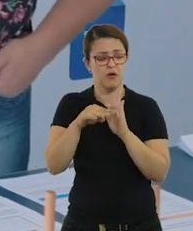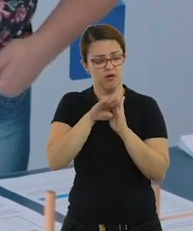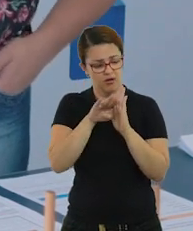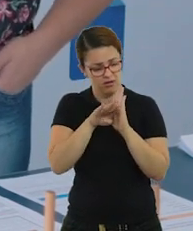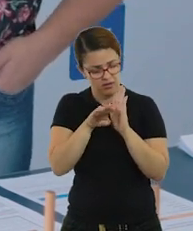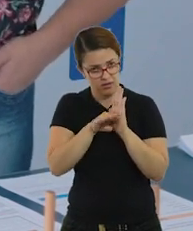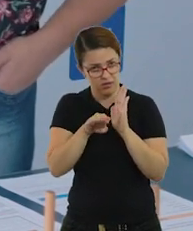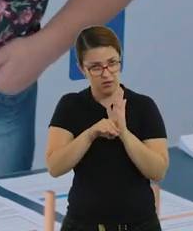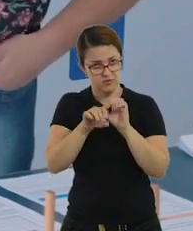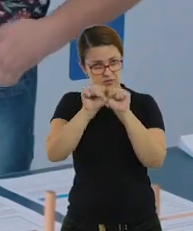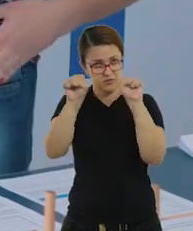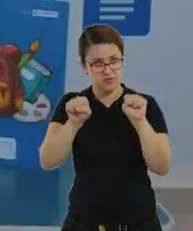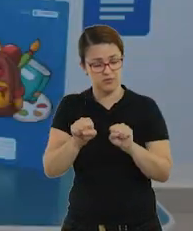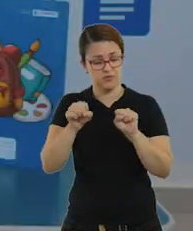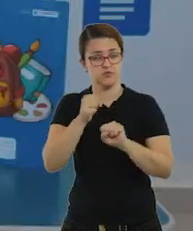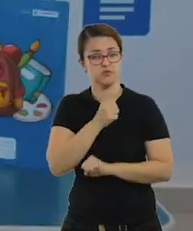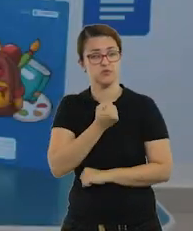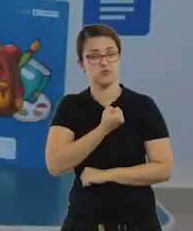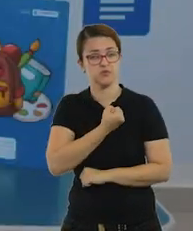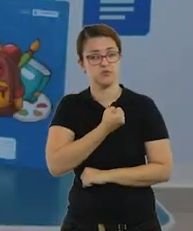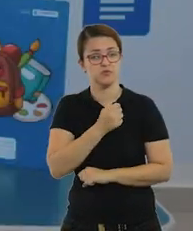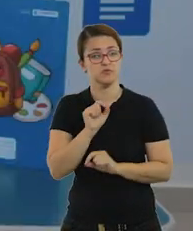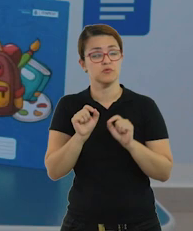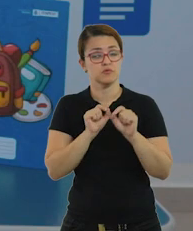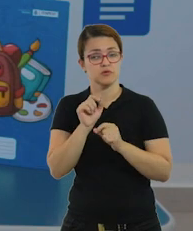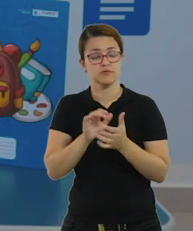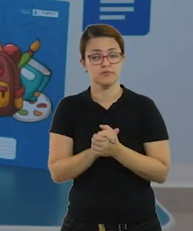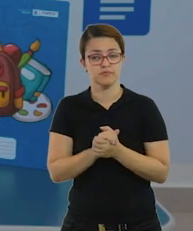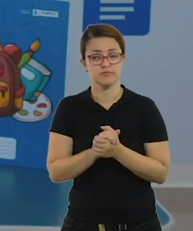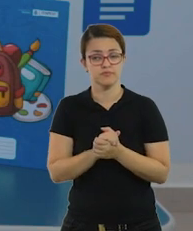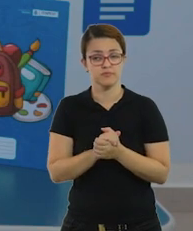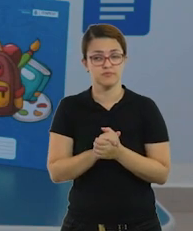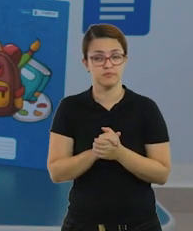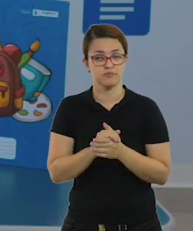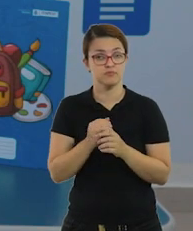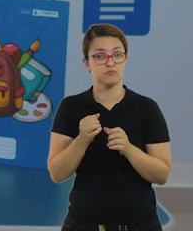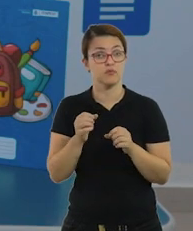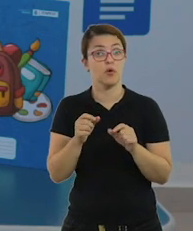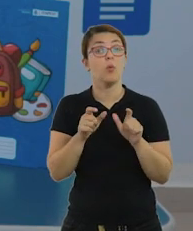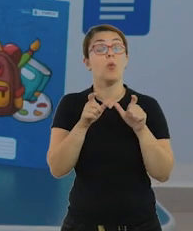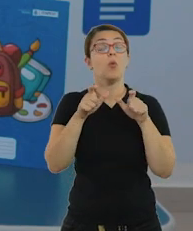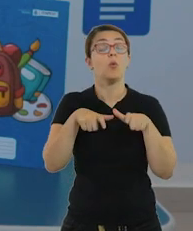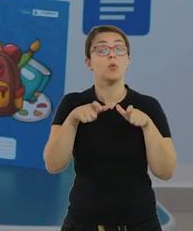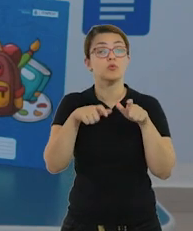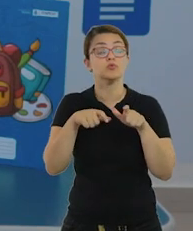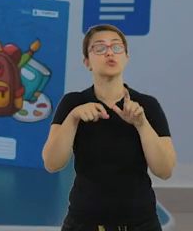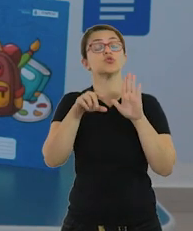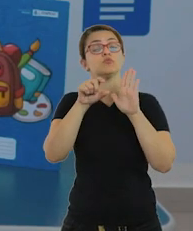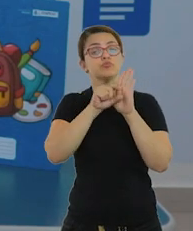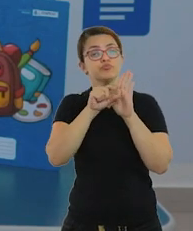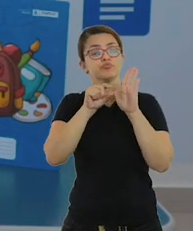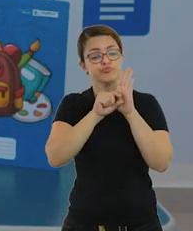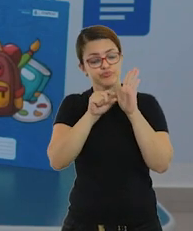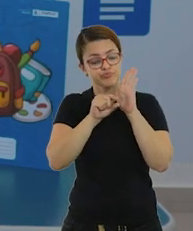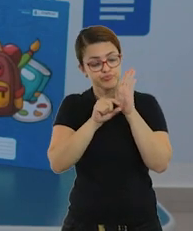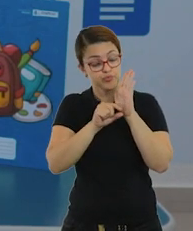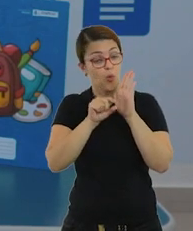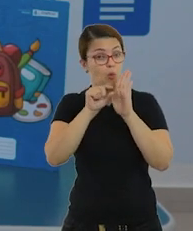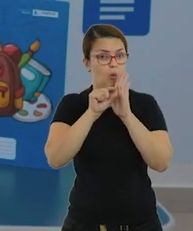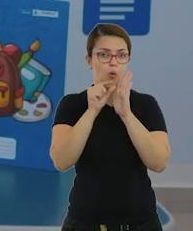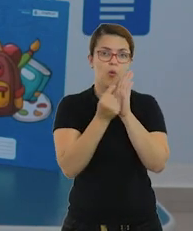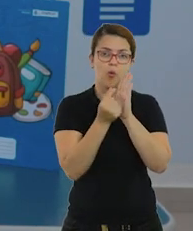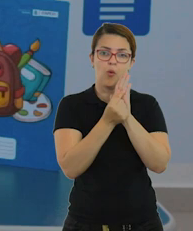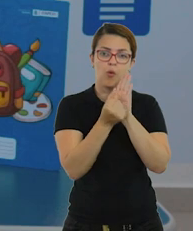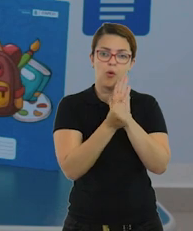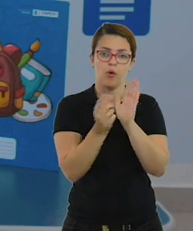ordem dentro do sistema de numeração. Então, ordem significa posição do número. E a classe é o conjunto